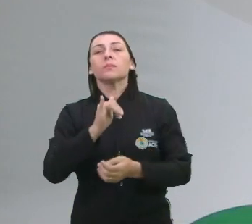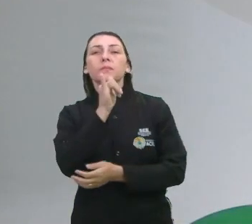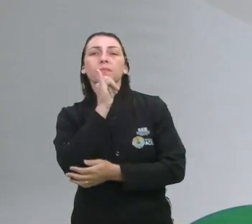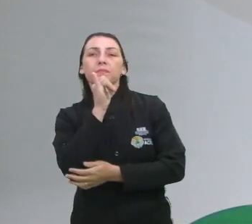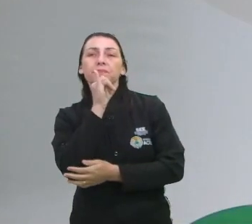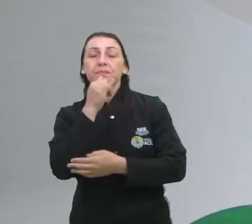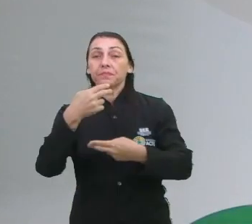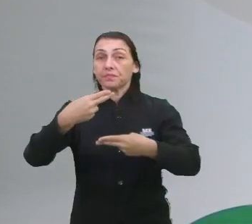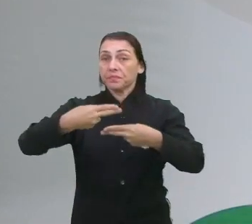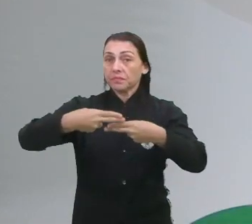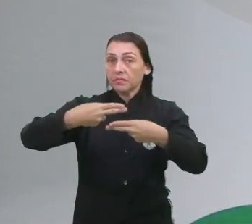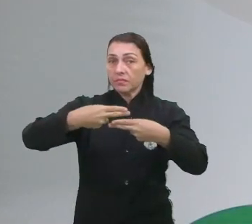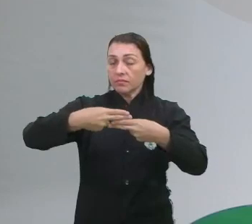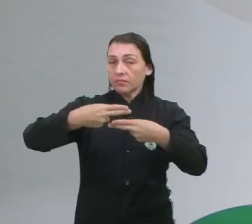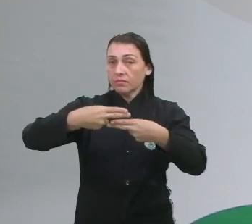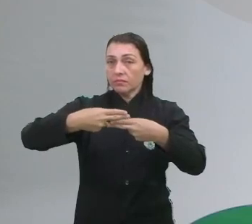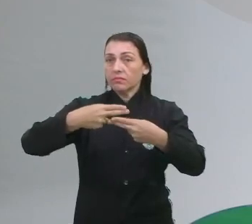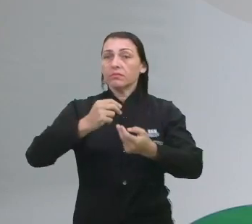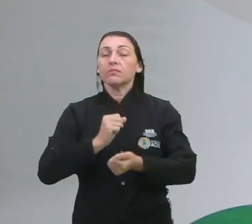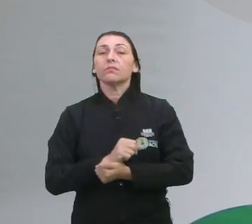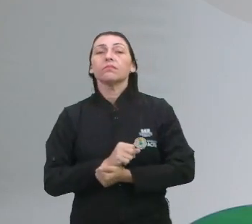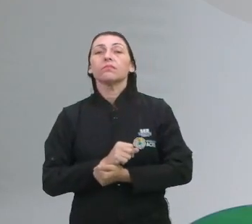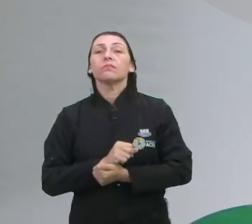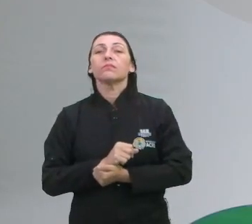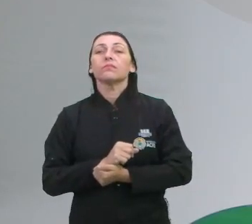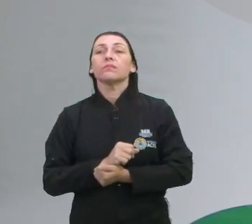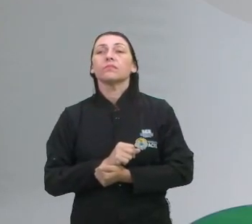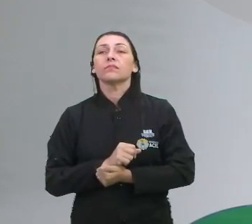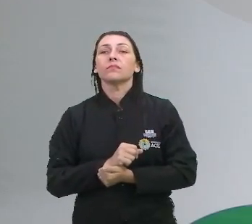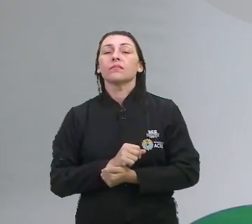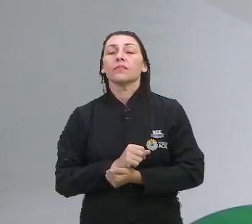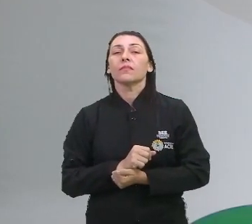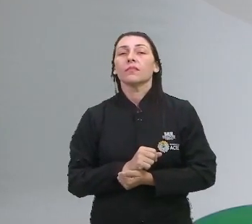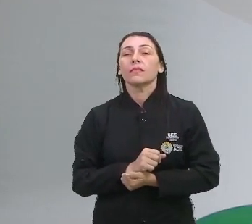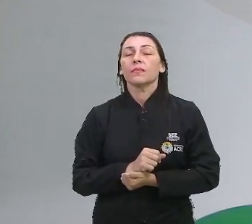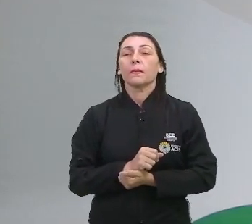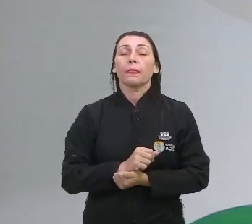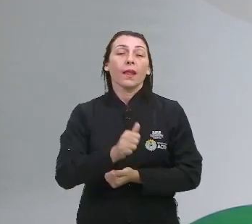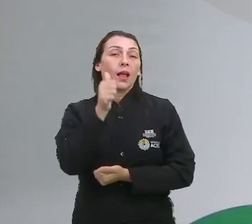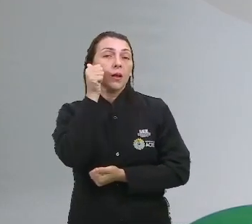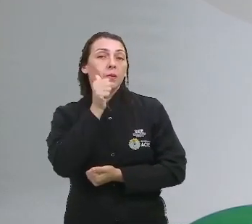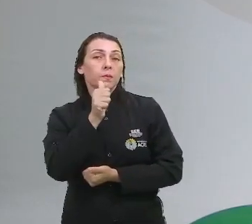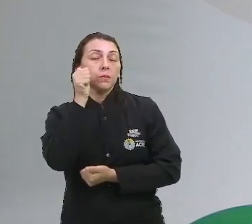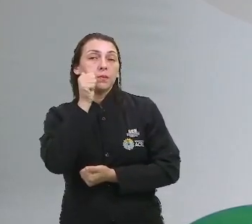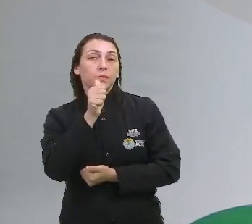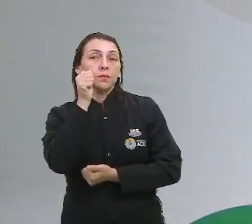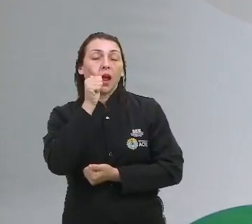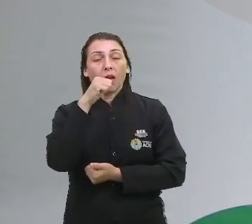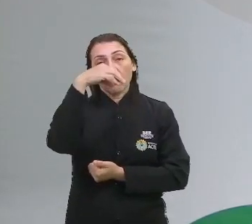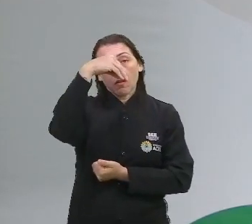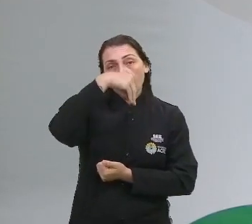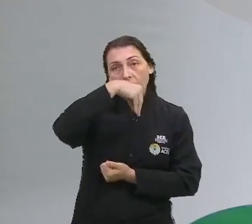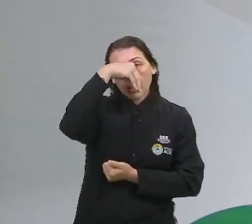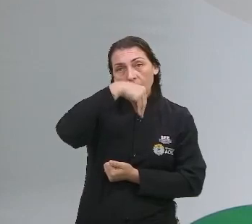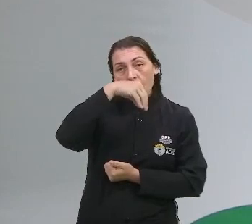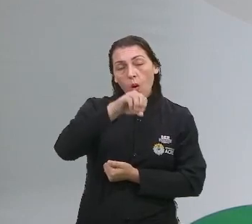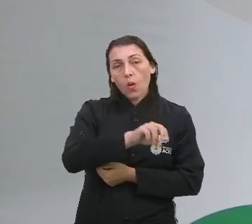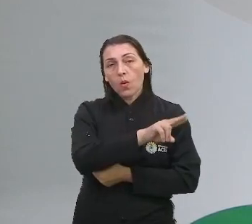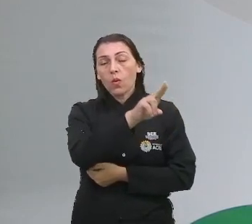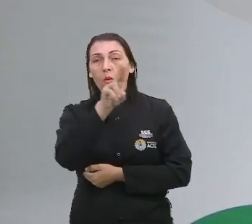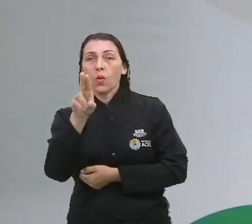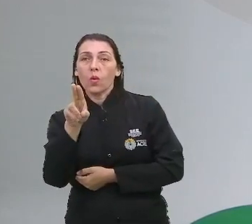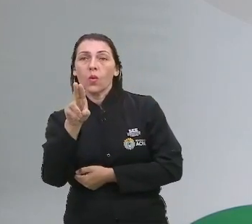exemplo, novelas, em grande escala, digamos assim, a mulher ou é fragilizada ou